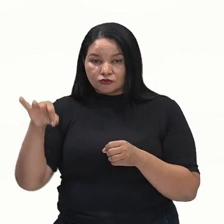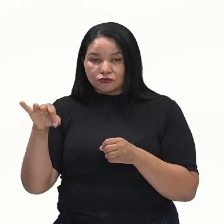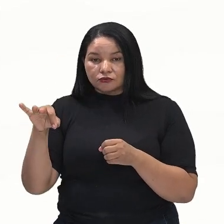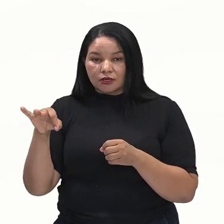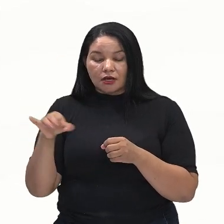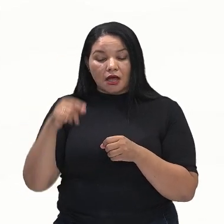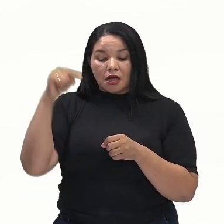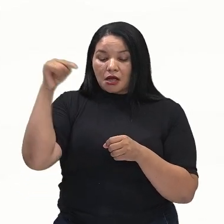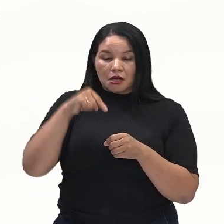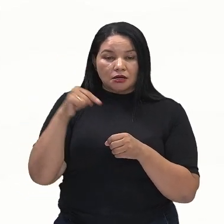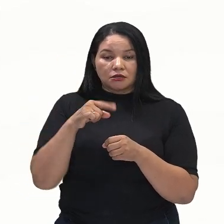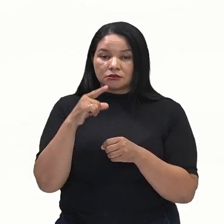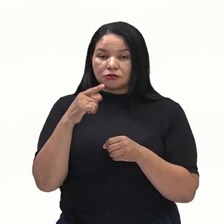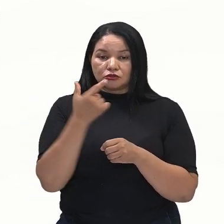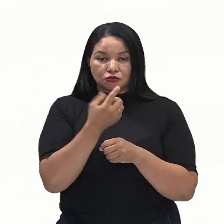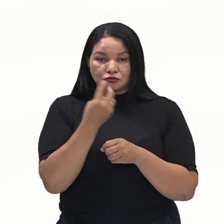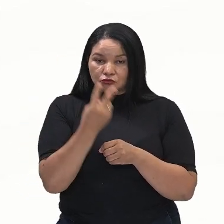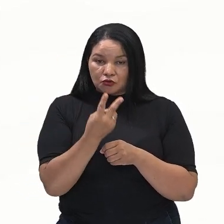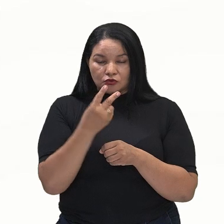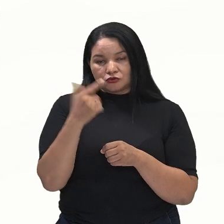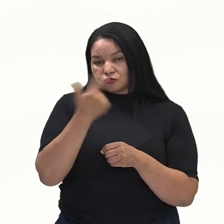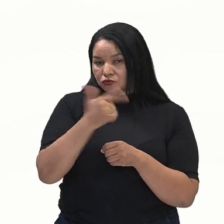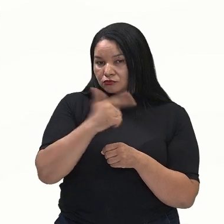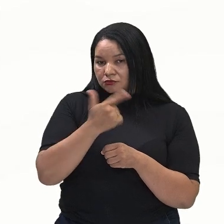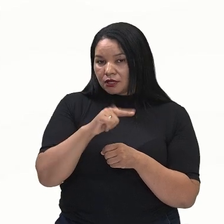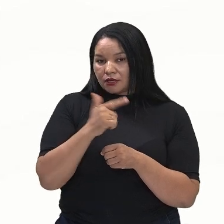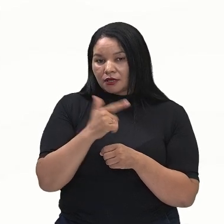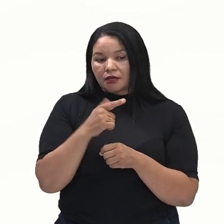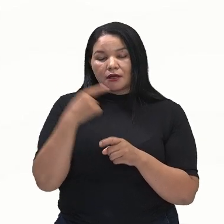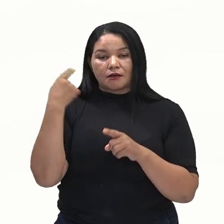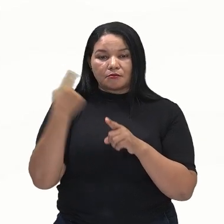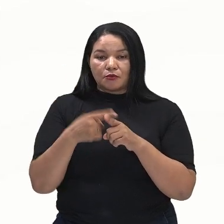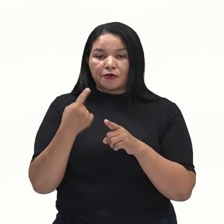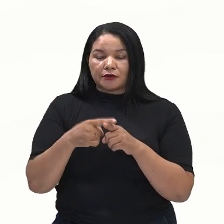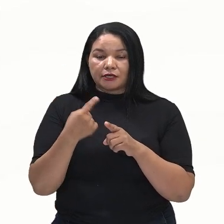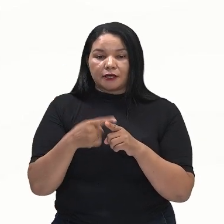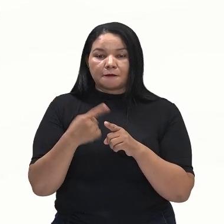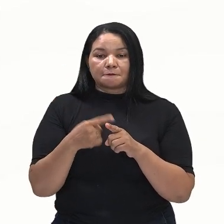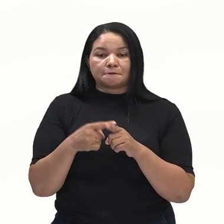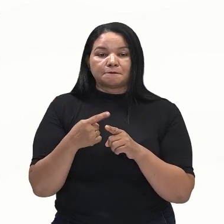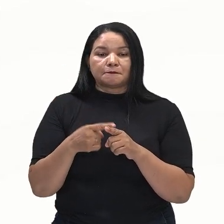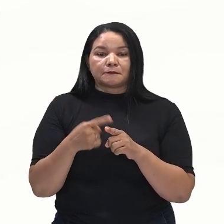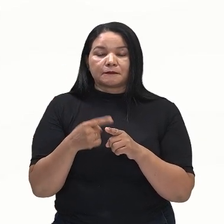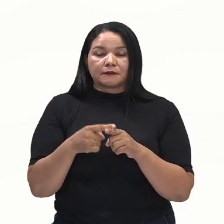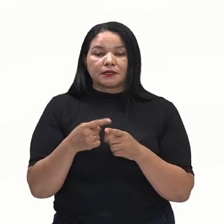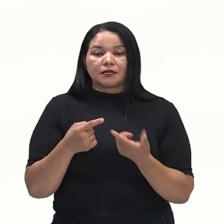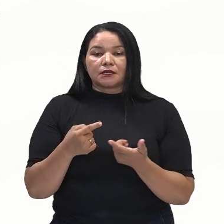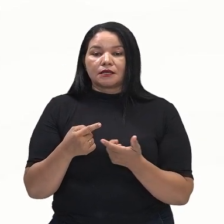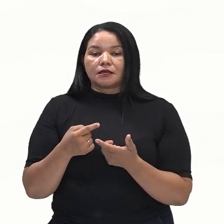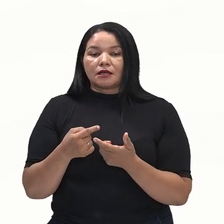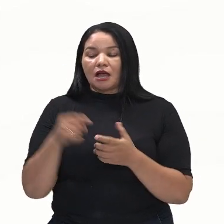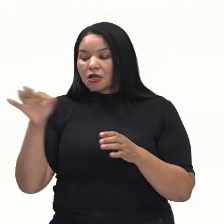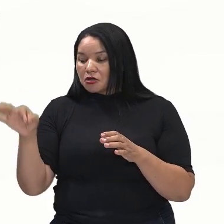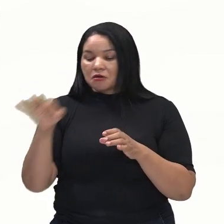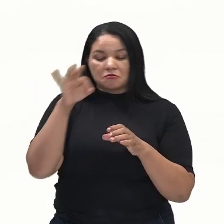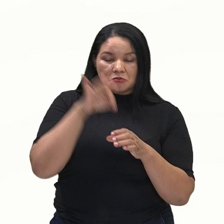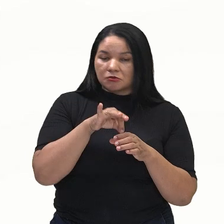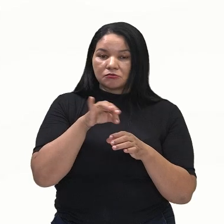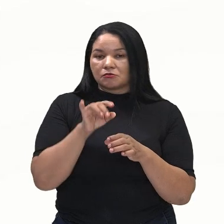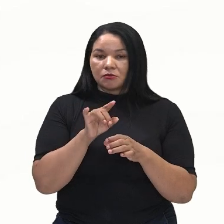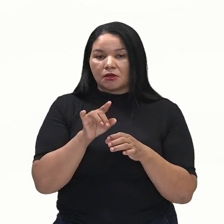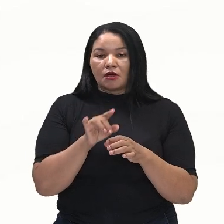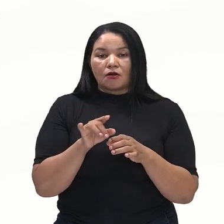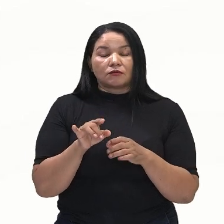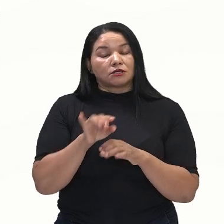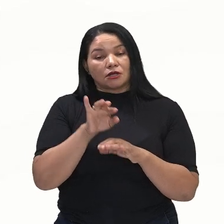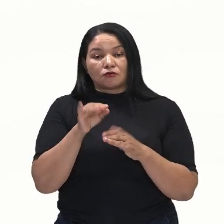estará mais lá. Por quê? Porque a questão falou bem aqui que é sem reposição do primeiro.